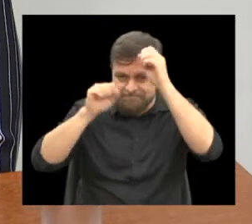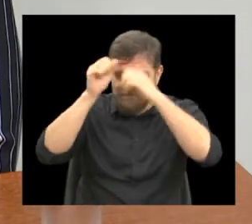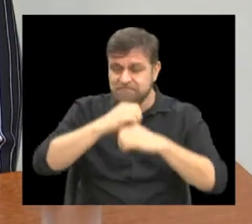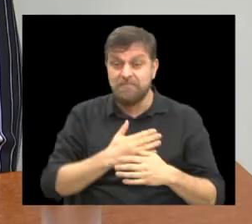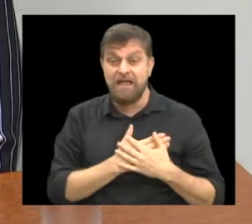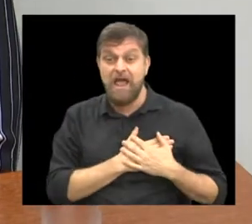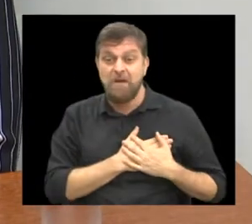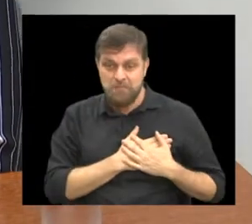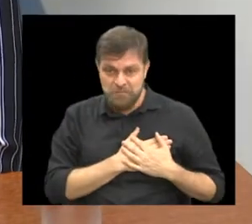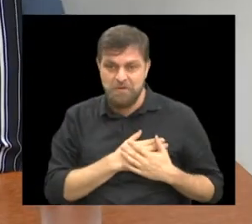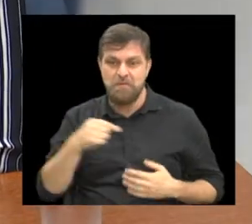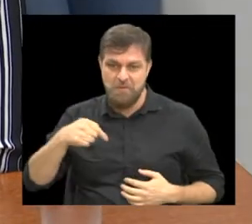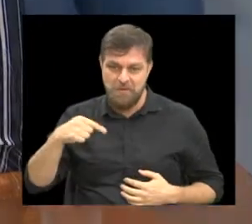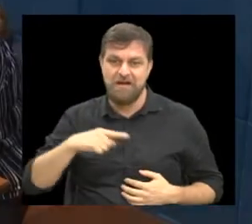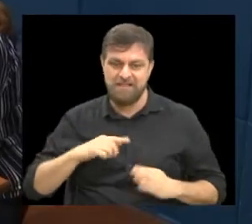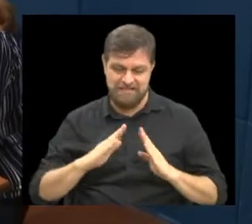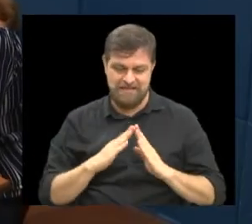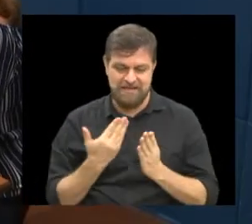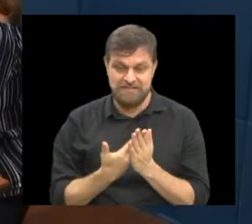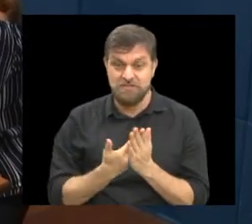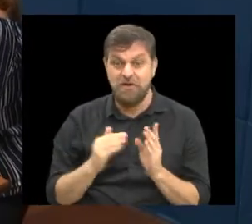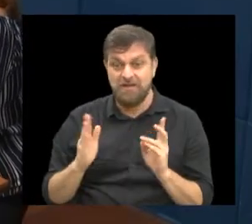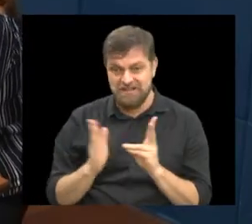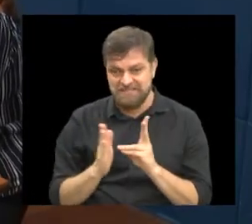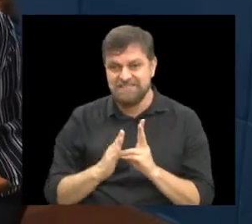muito amor também. Obrigada. Você quer falar?